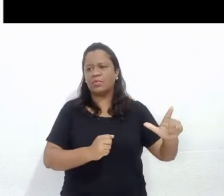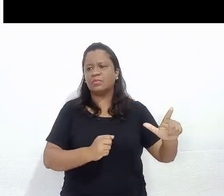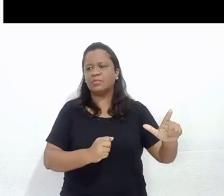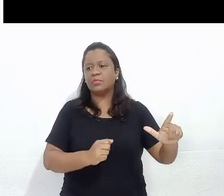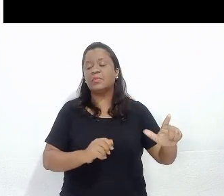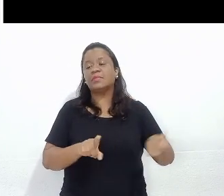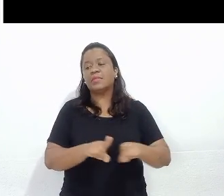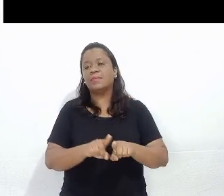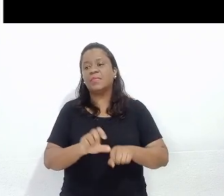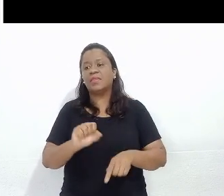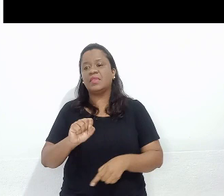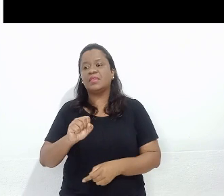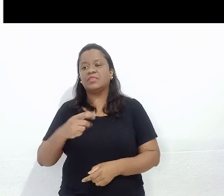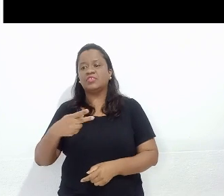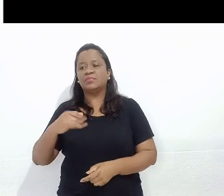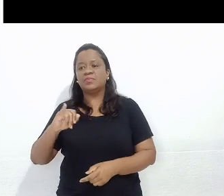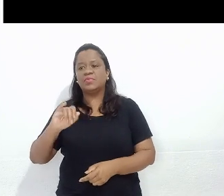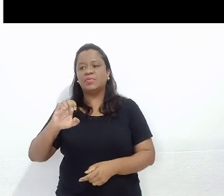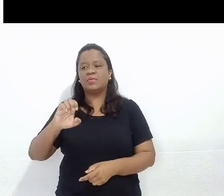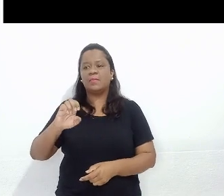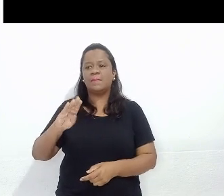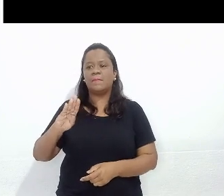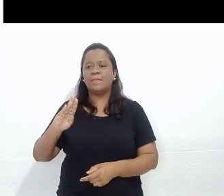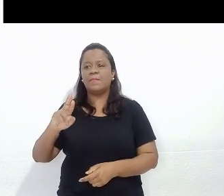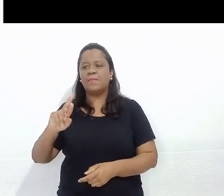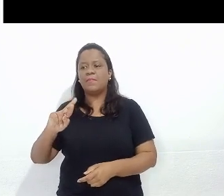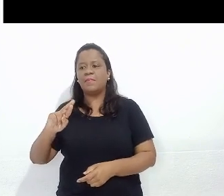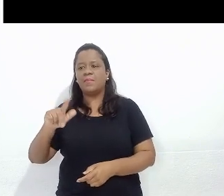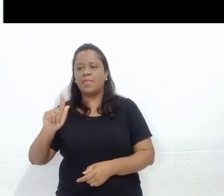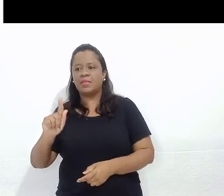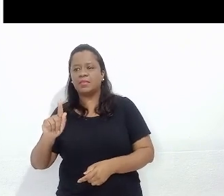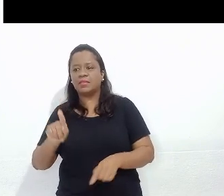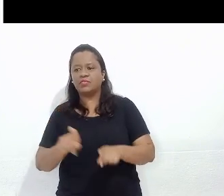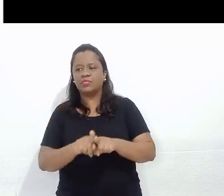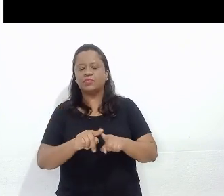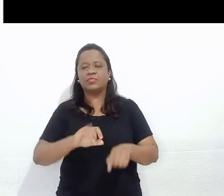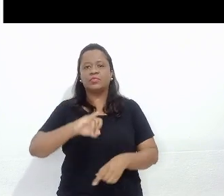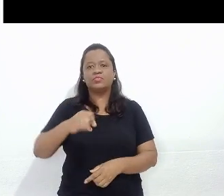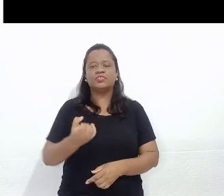Spielberg com Janusz Kaminski, o Ingmar Bergman